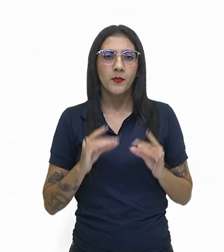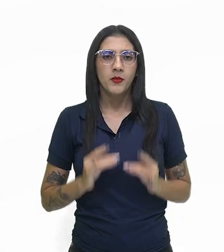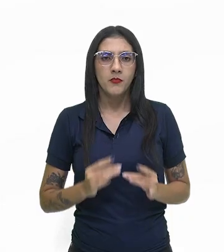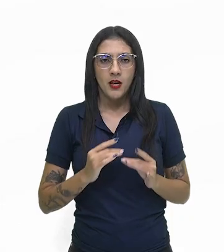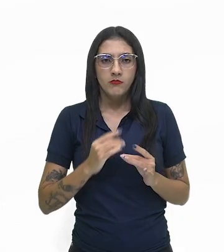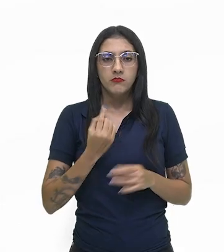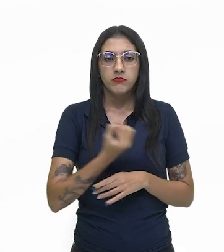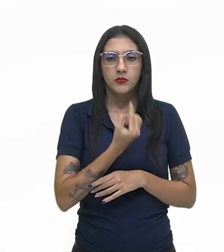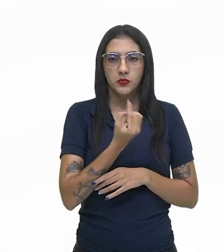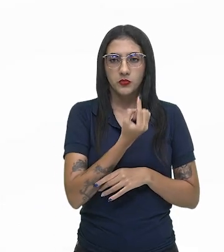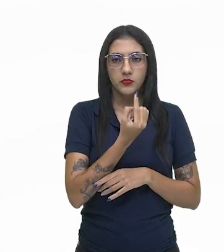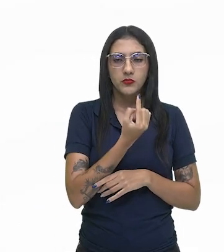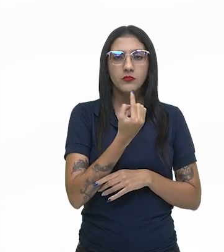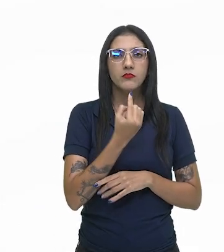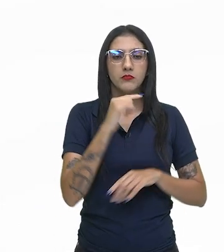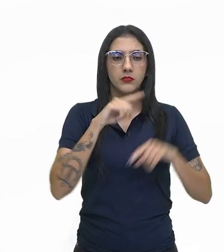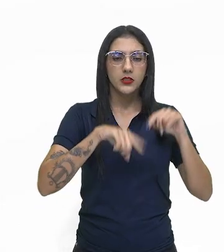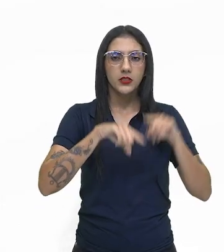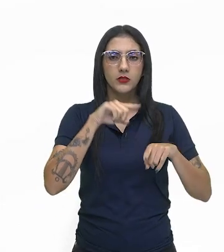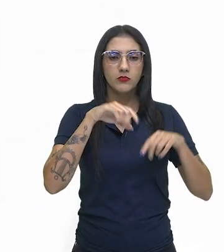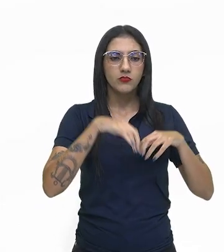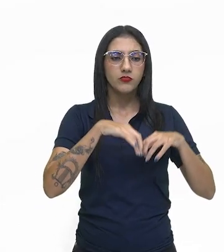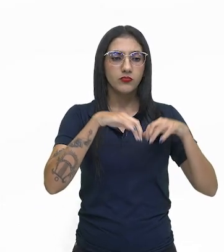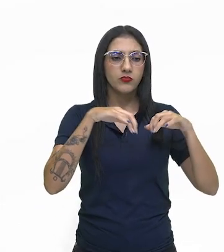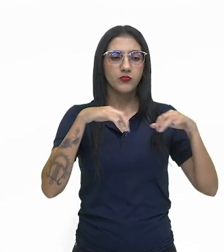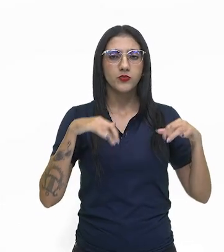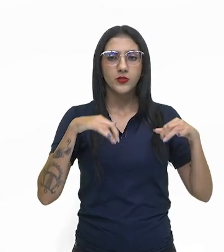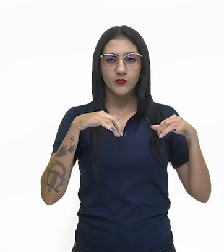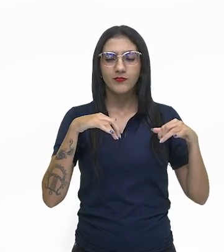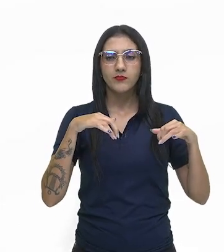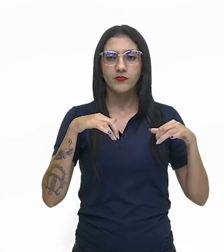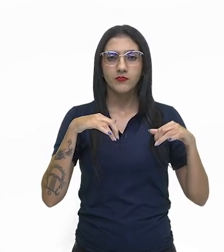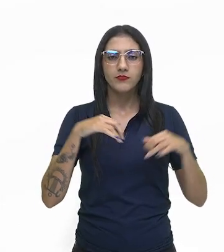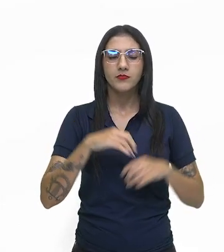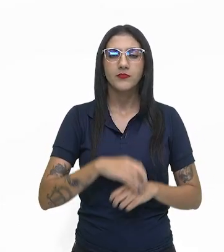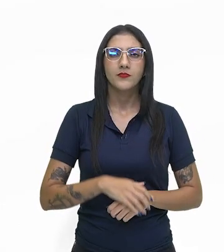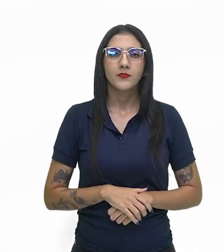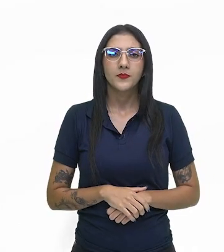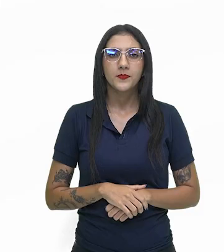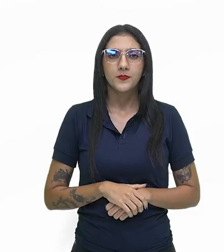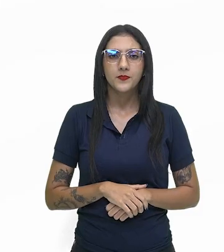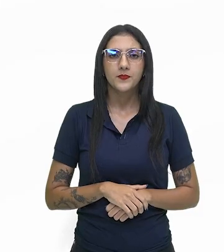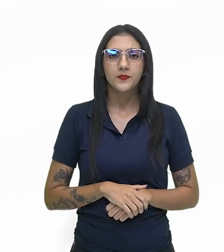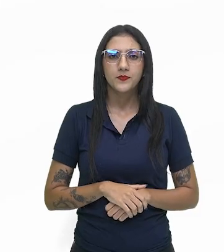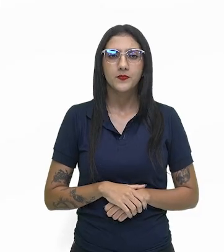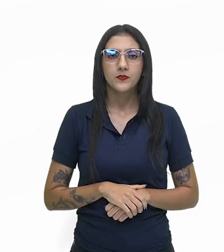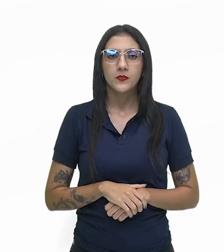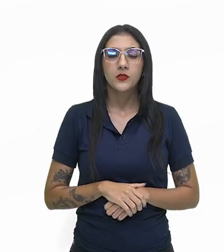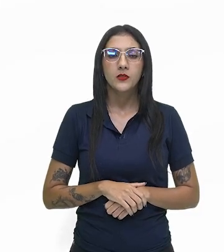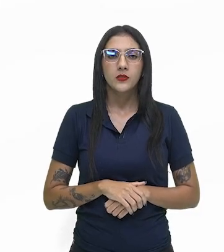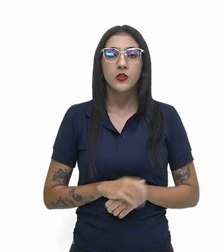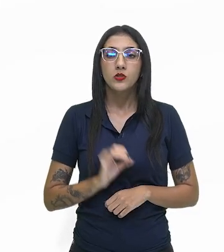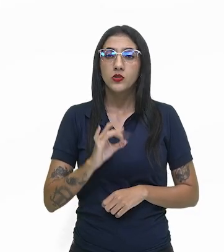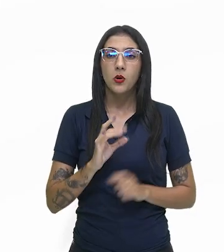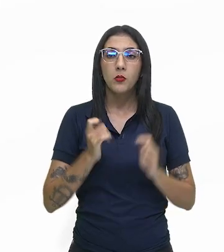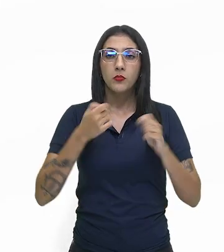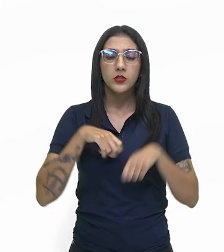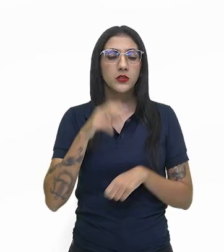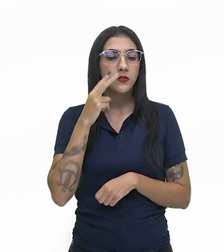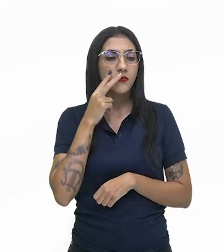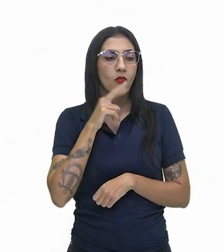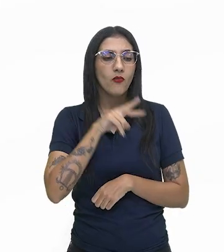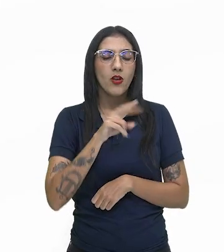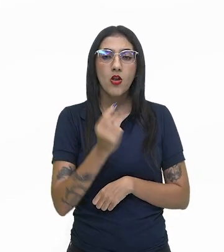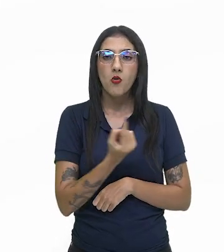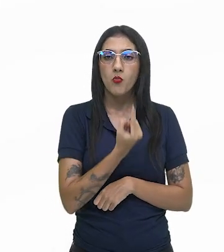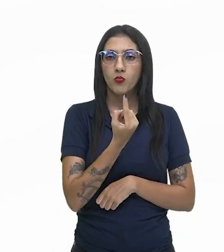mistura em que essas substâncias estão uniformemente distribuídas, formando uma única fase